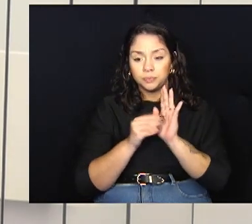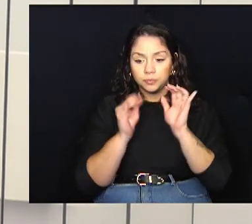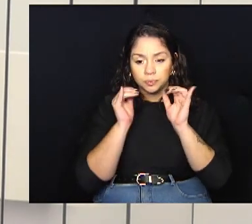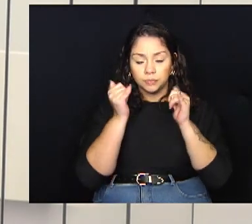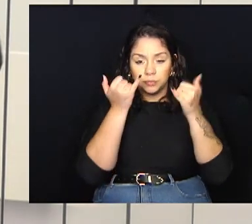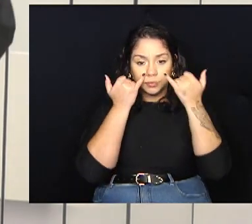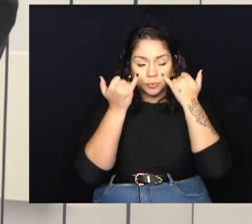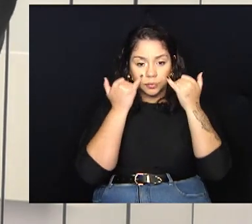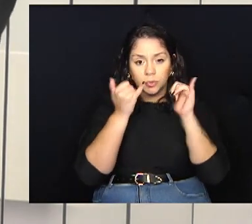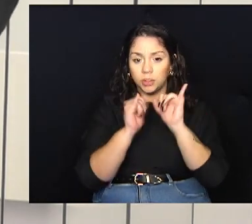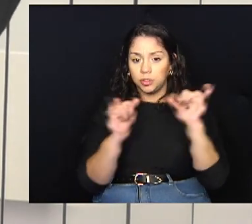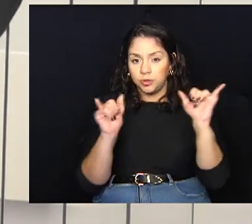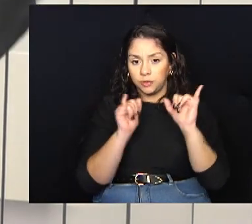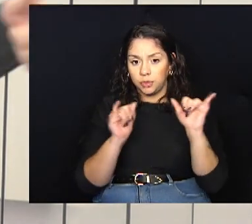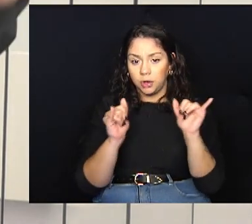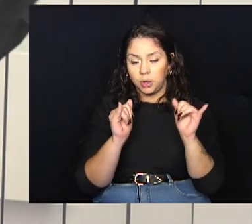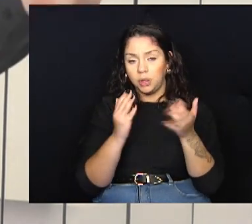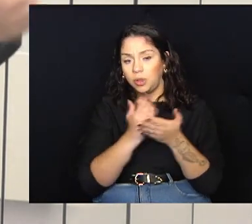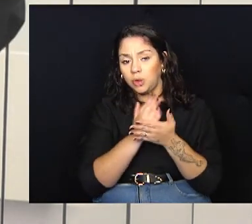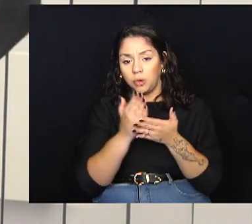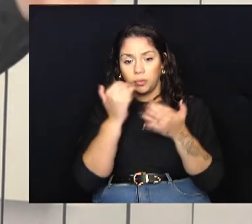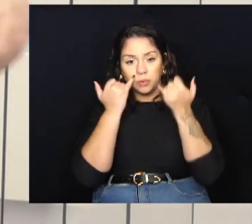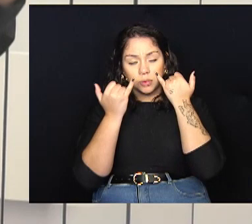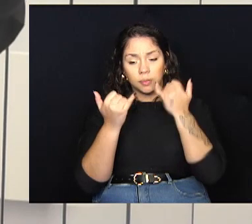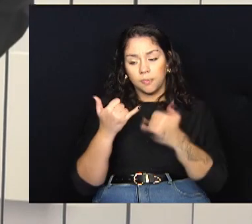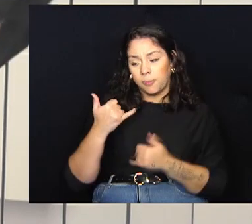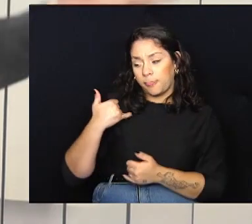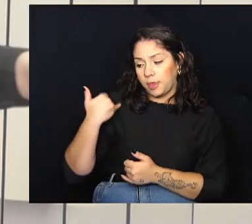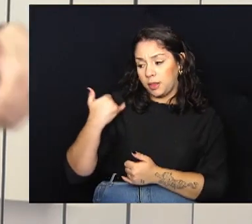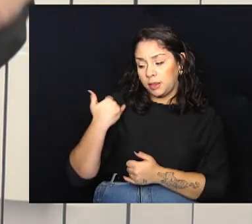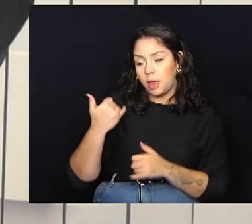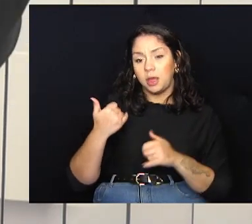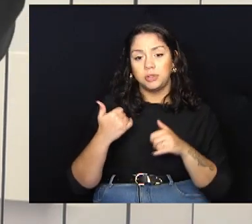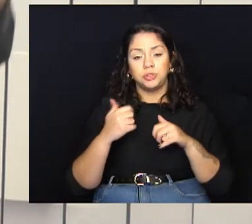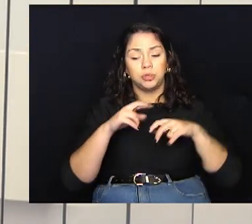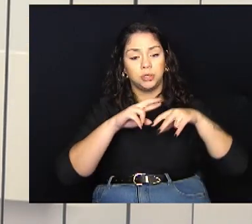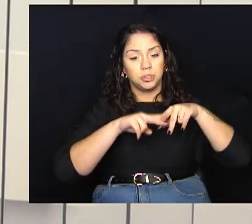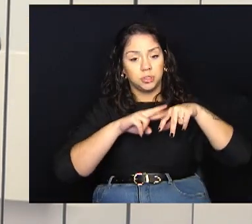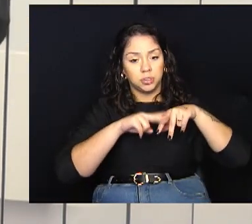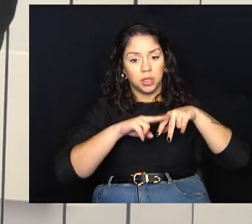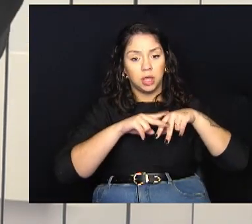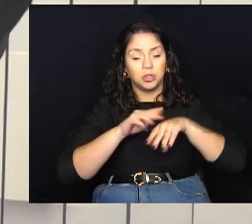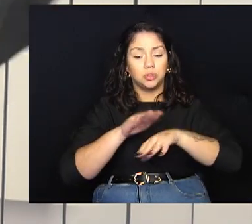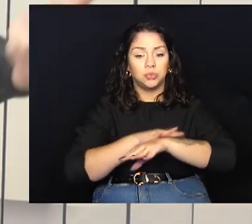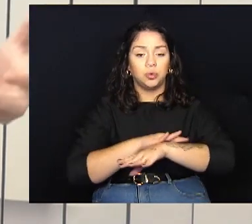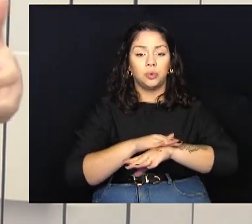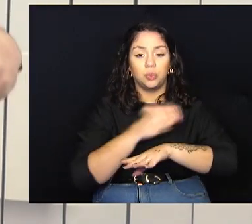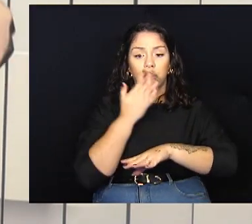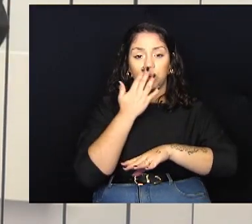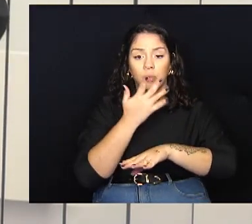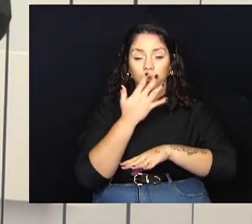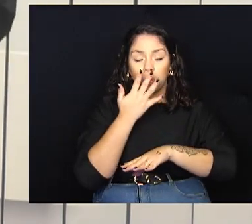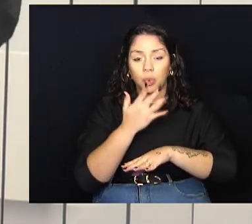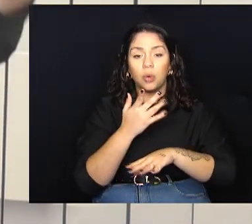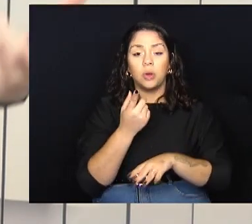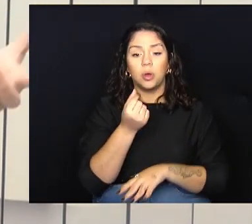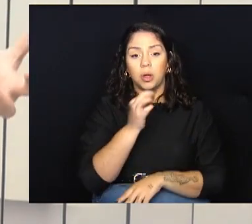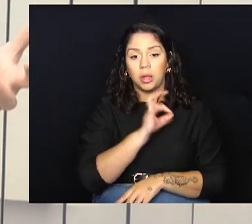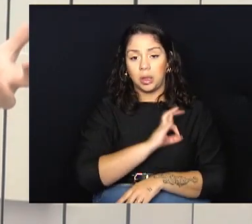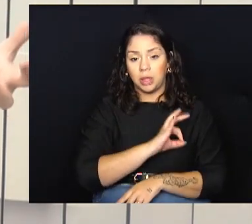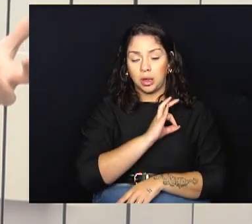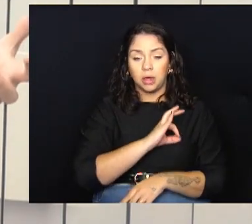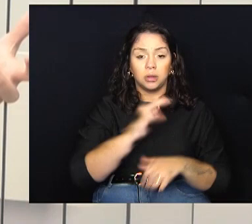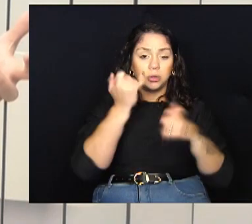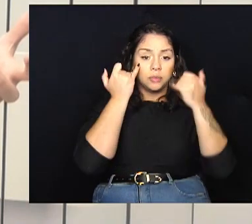pelo senso como questões de idade sexo cor ou raça religião escolaridade renda informações